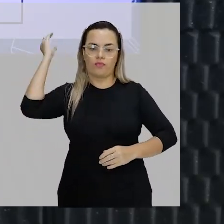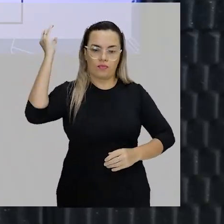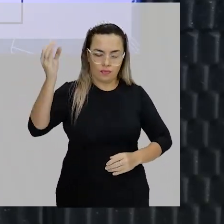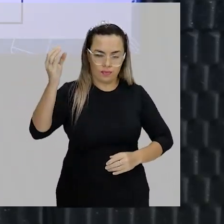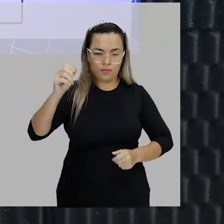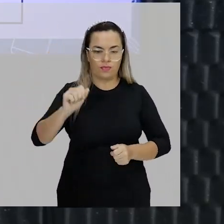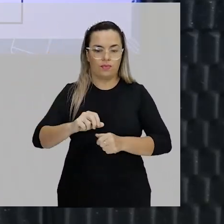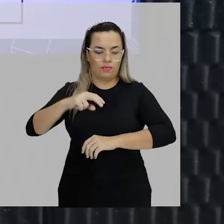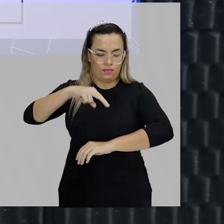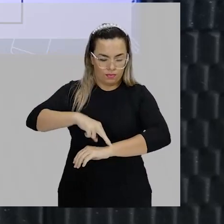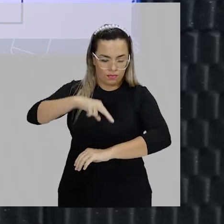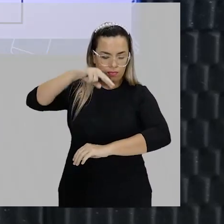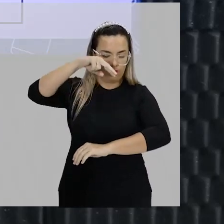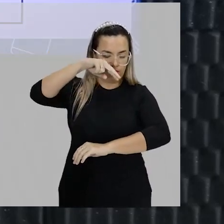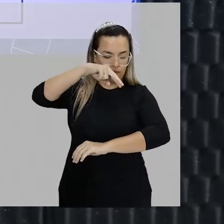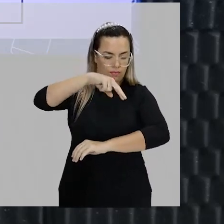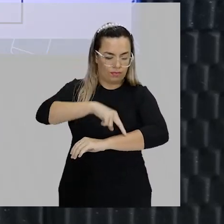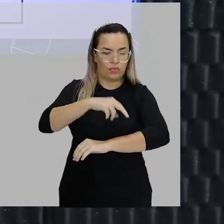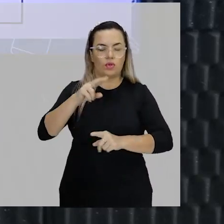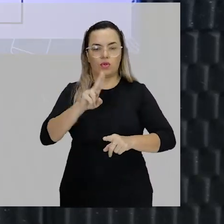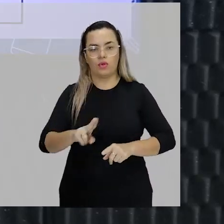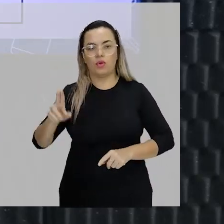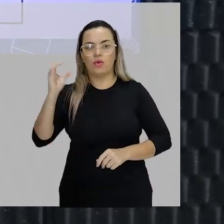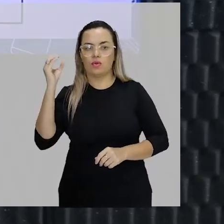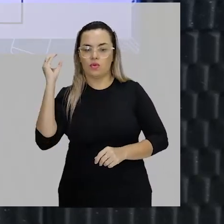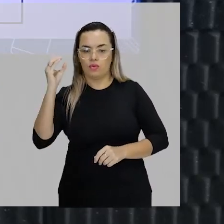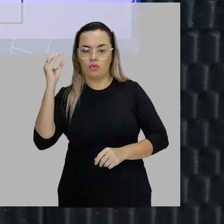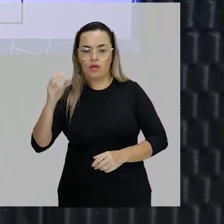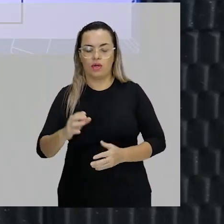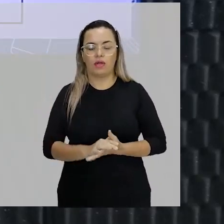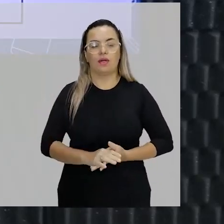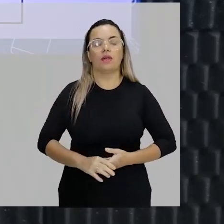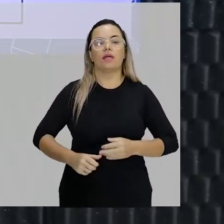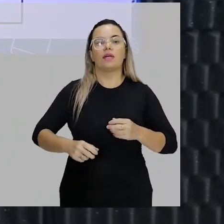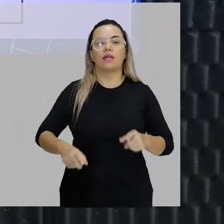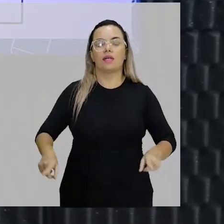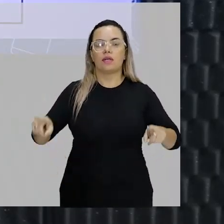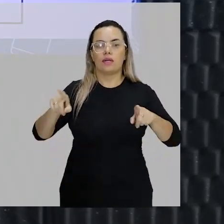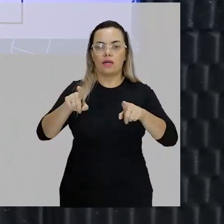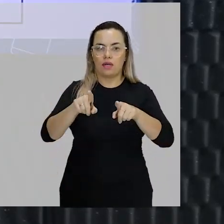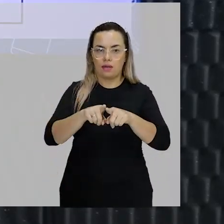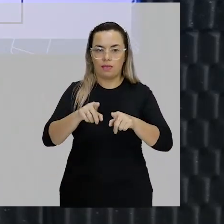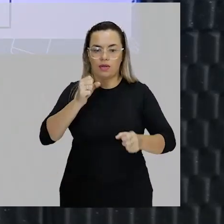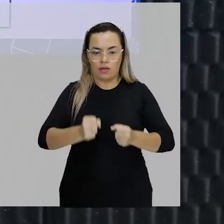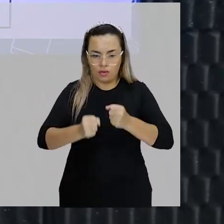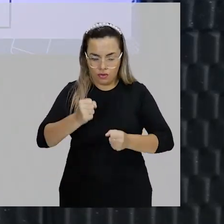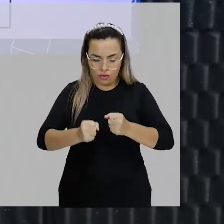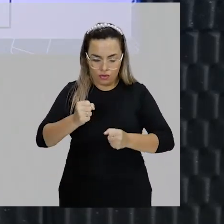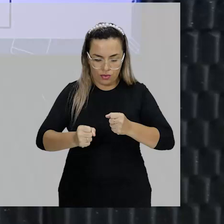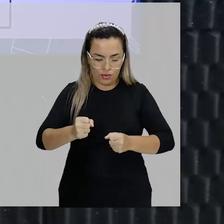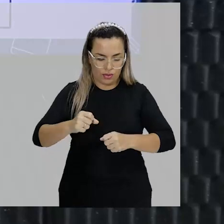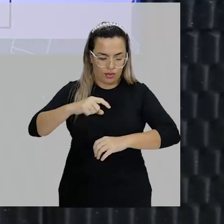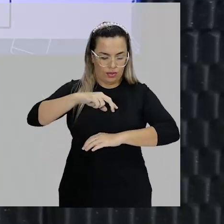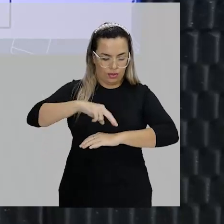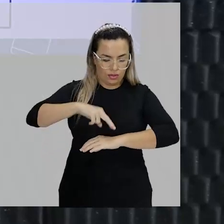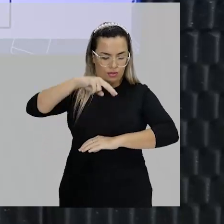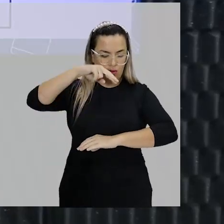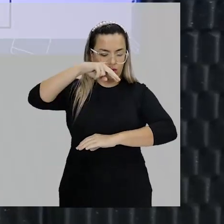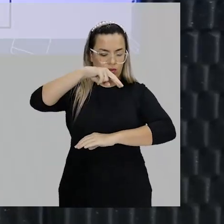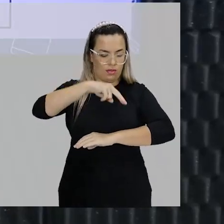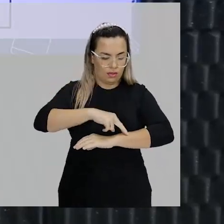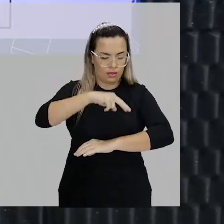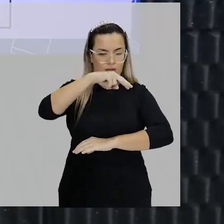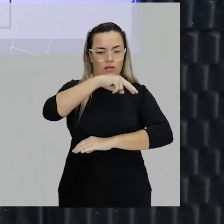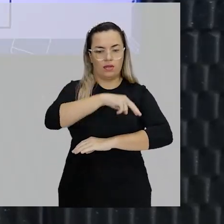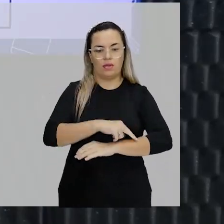salto com vara, uma corrida com barreiras. Então, o atletismo se divide nessas 3 modalidades.